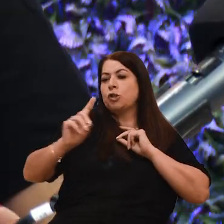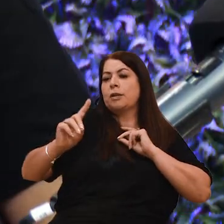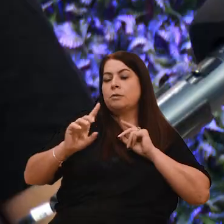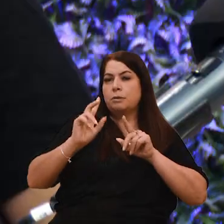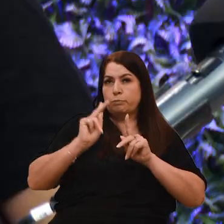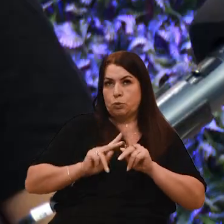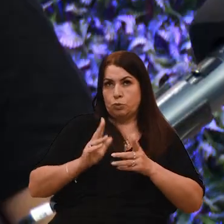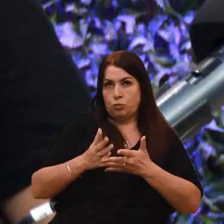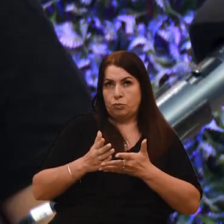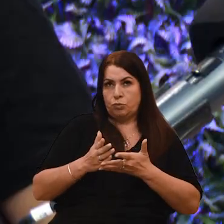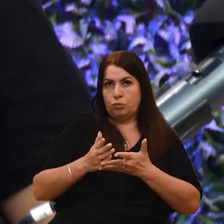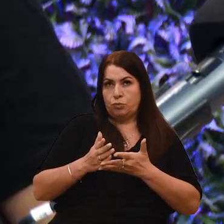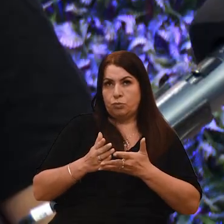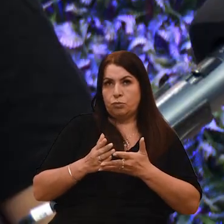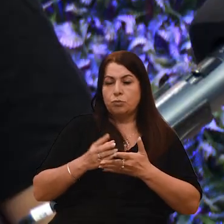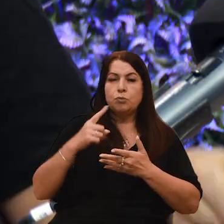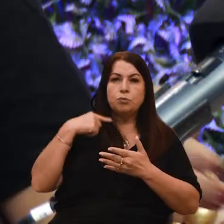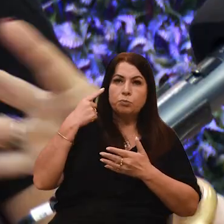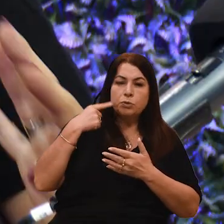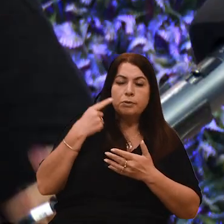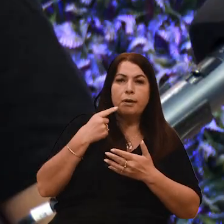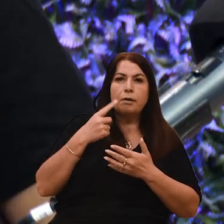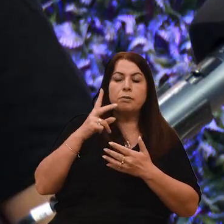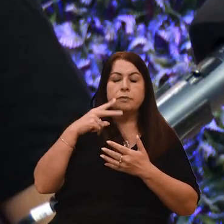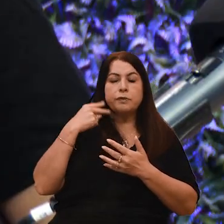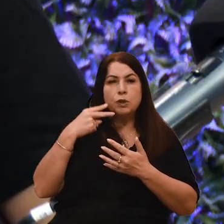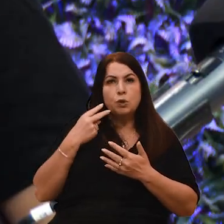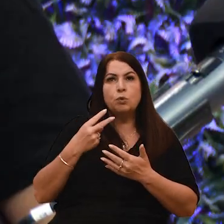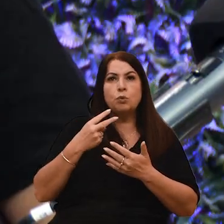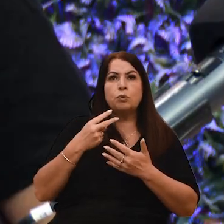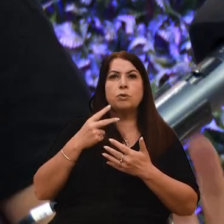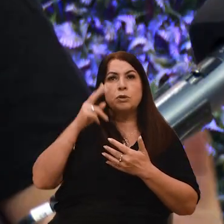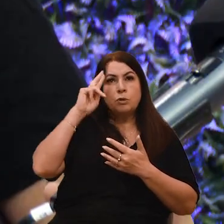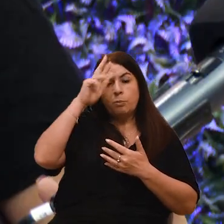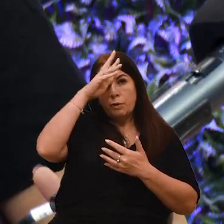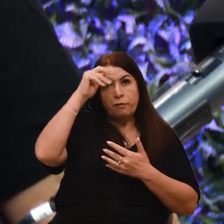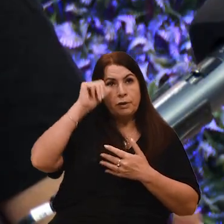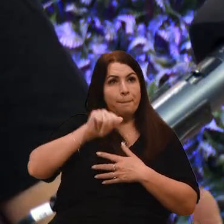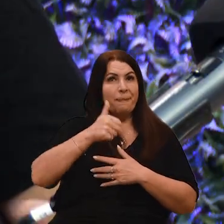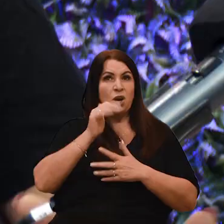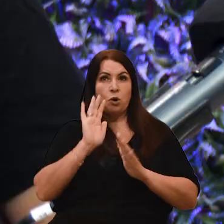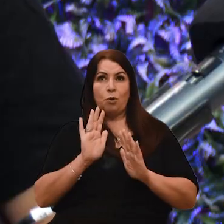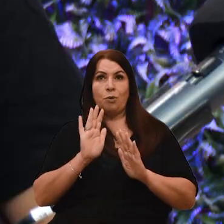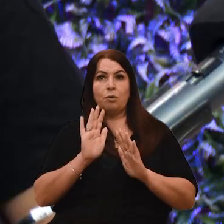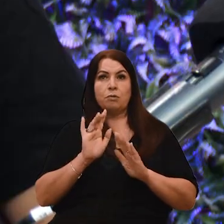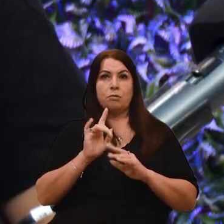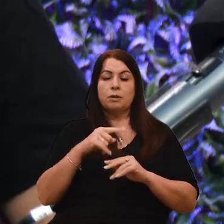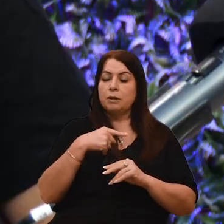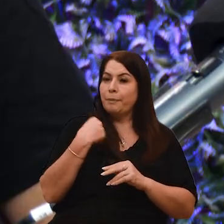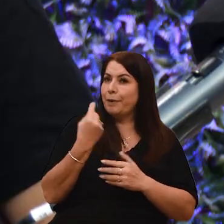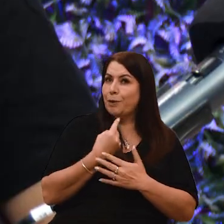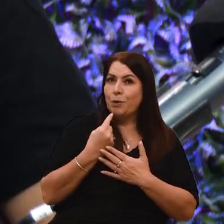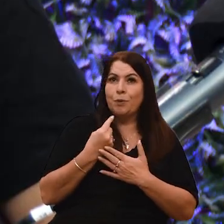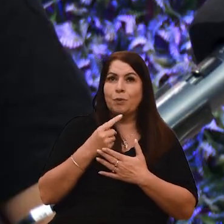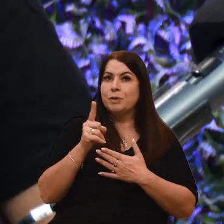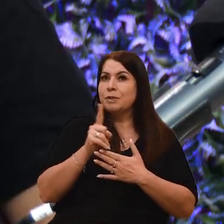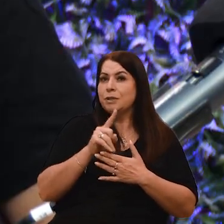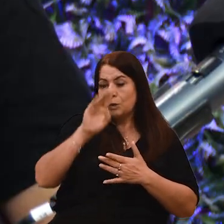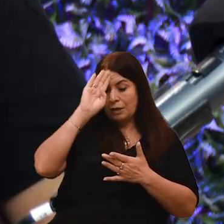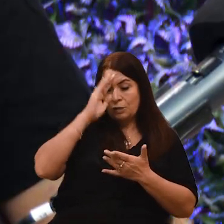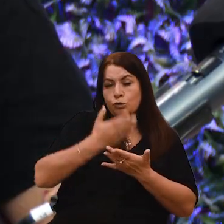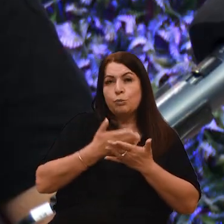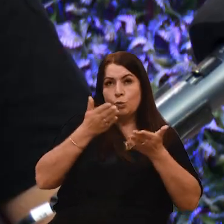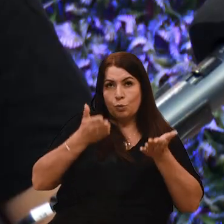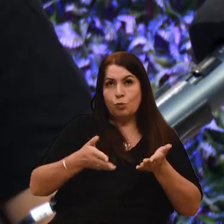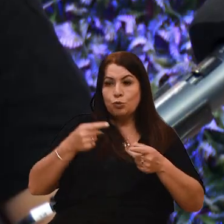as pessoas dos deputados, vereadores, prefeito, enfim, melhor. E para nós acreditamos